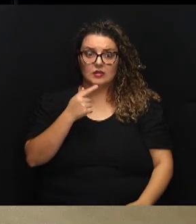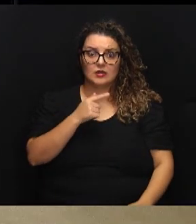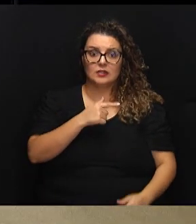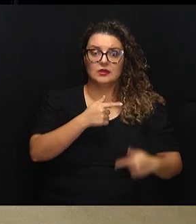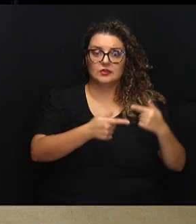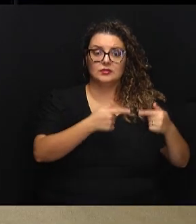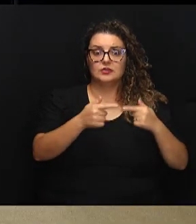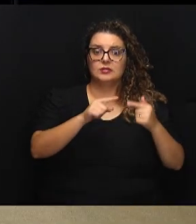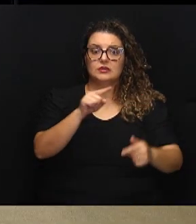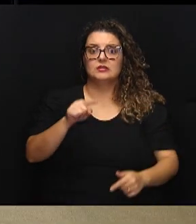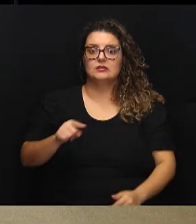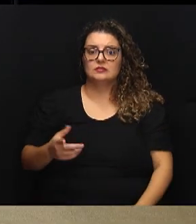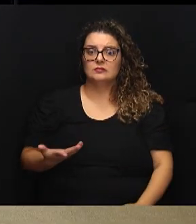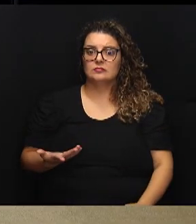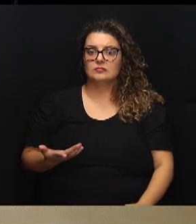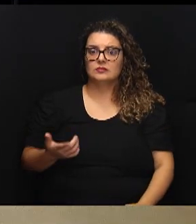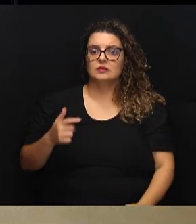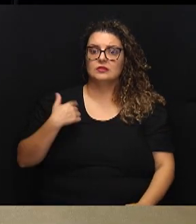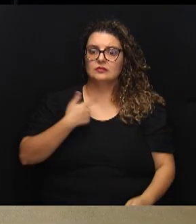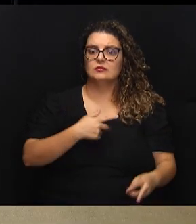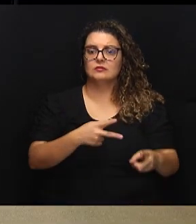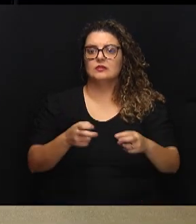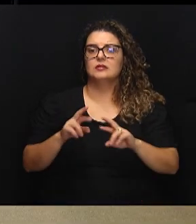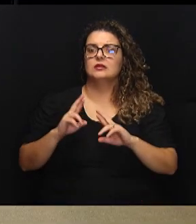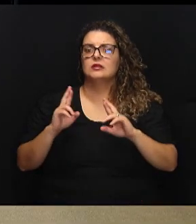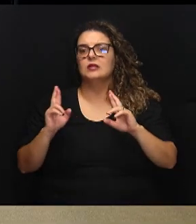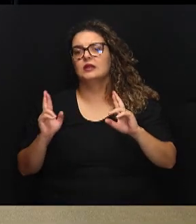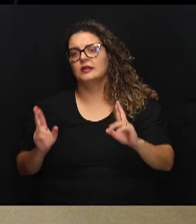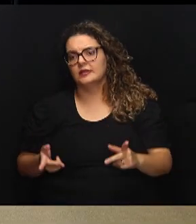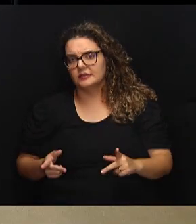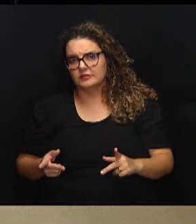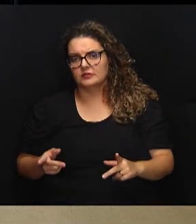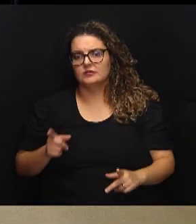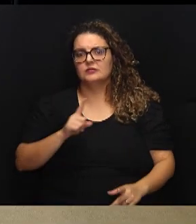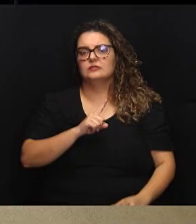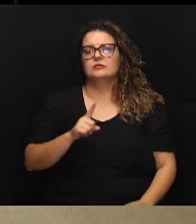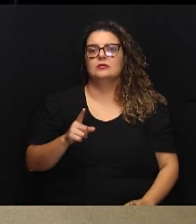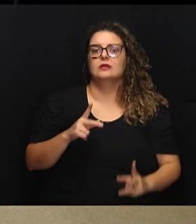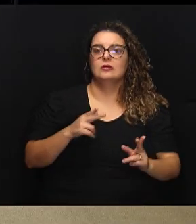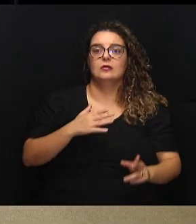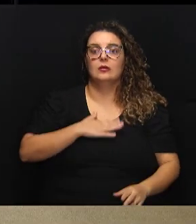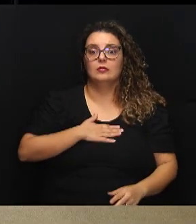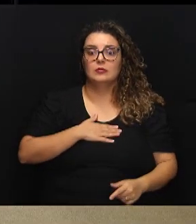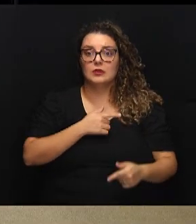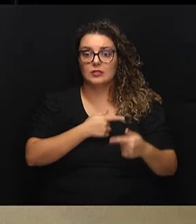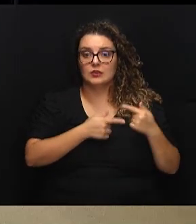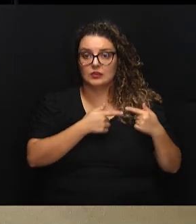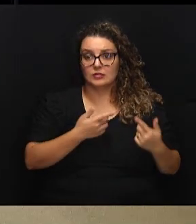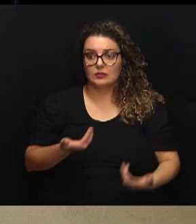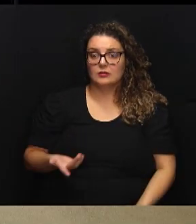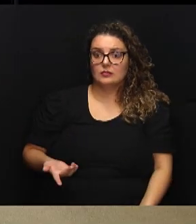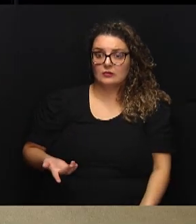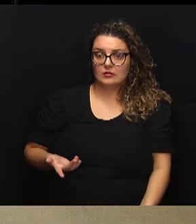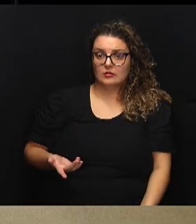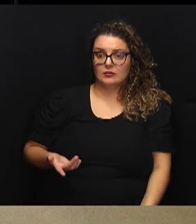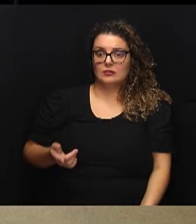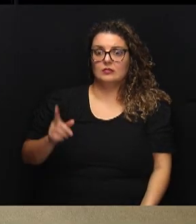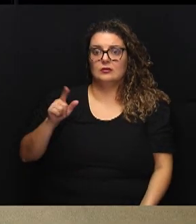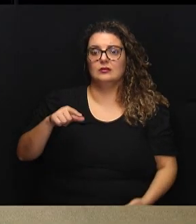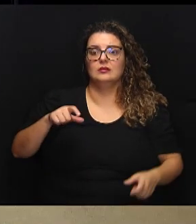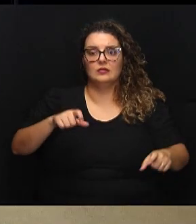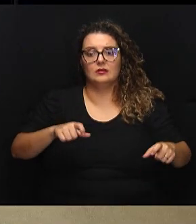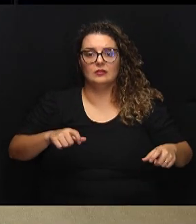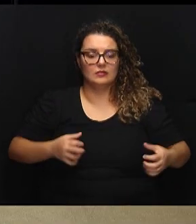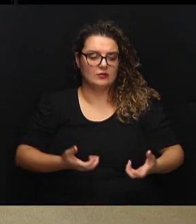né? E a gente percebe que a geração Z ela tá diferente, não é mais igual a minha geração, que é a geração de estádio. Eu